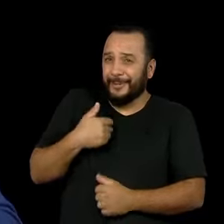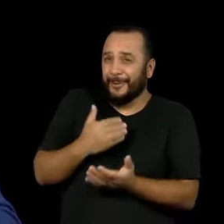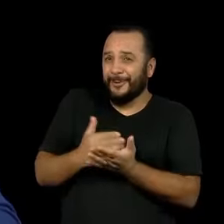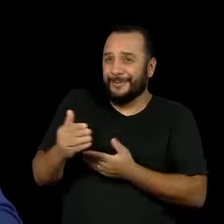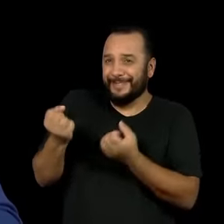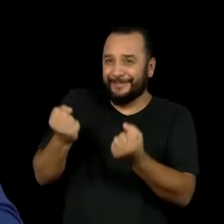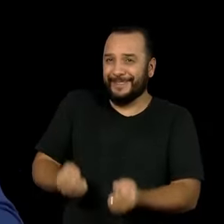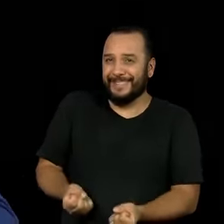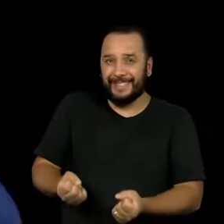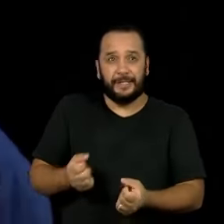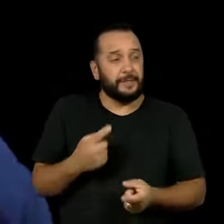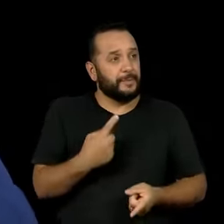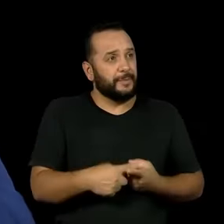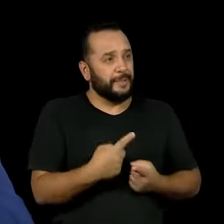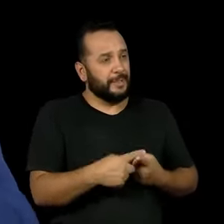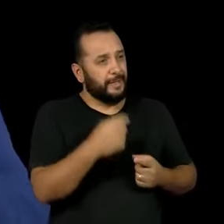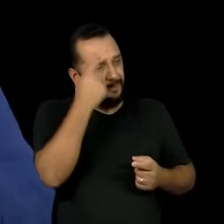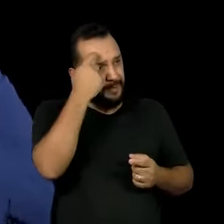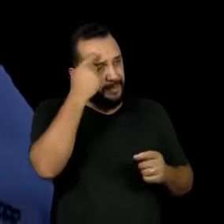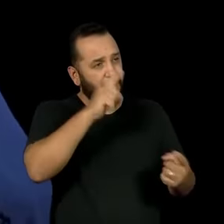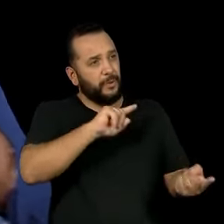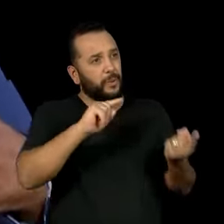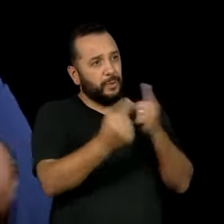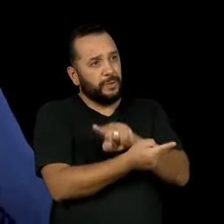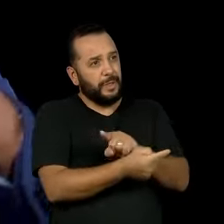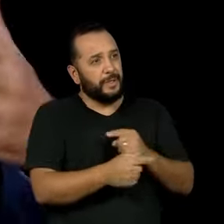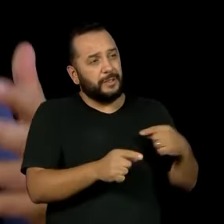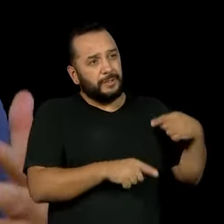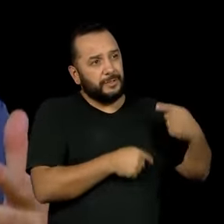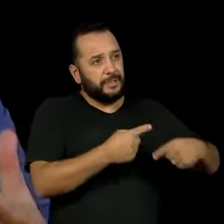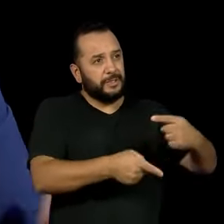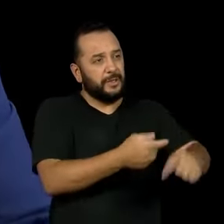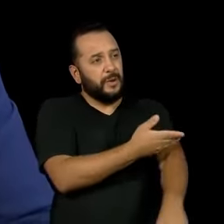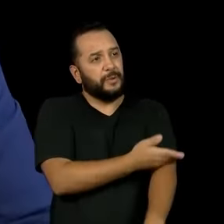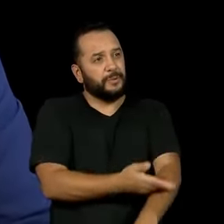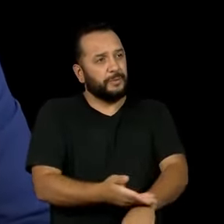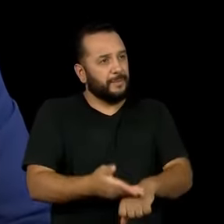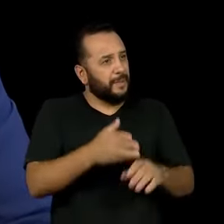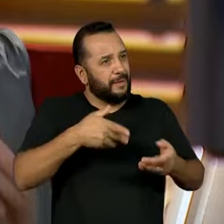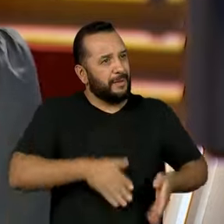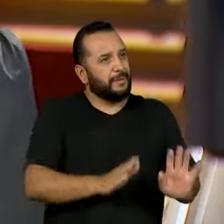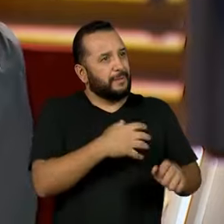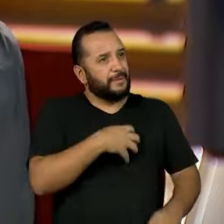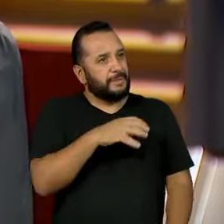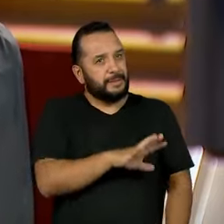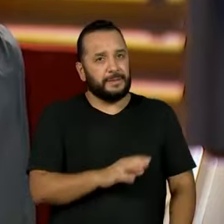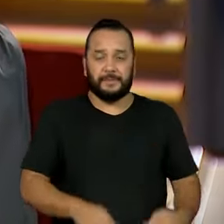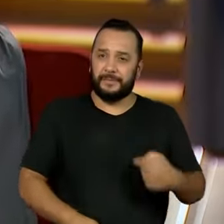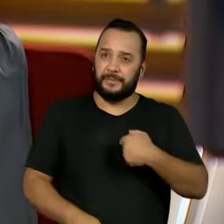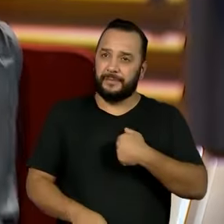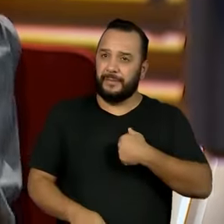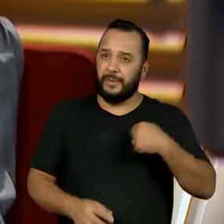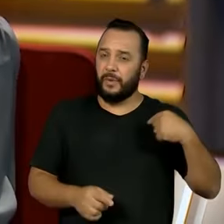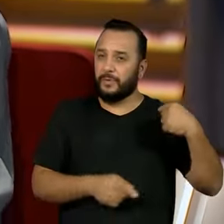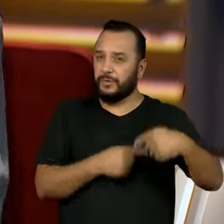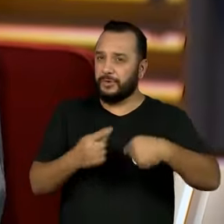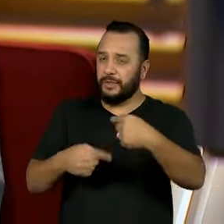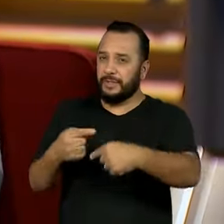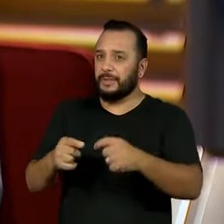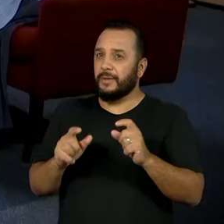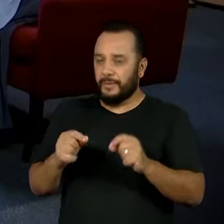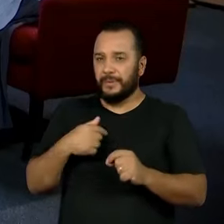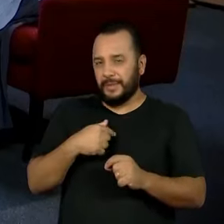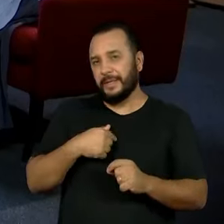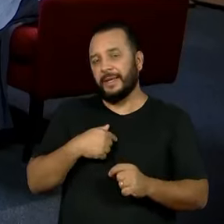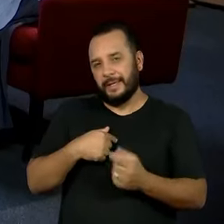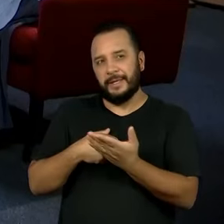sabe por a minha impressão que era o contrário que essa geração já tá acostumada nasceu assim eu sou de uma geração millennial né que isso